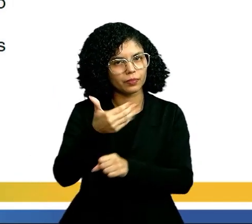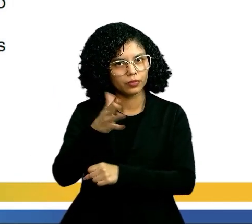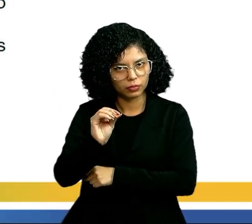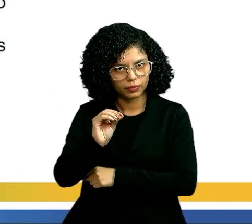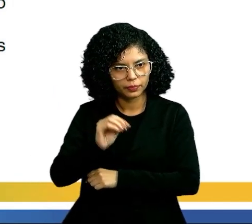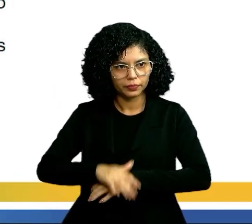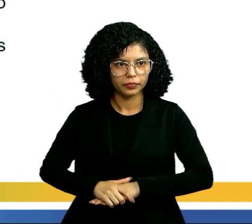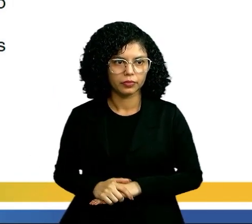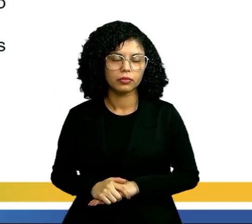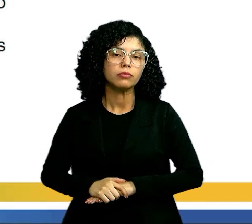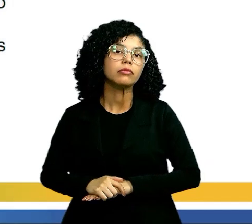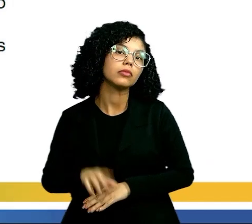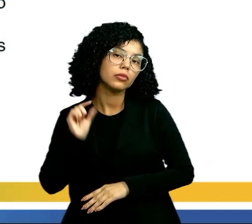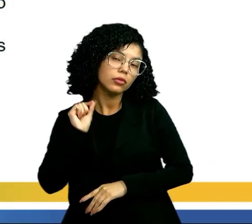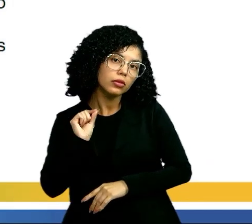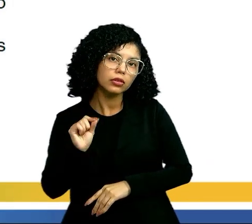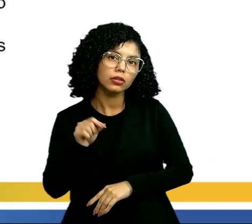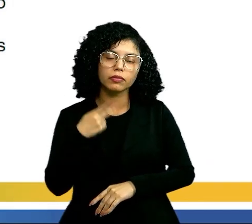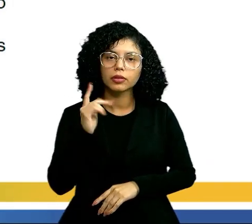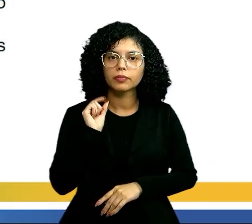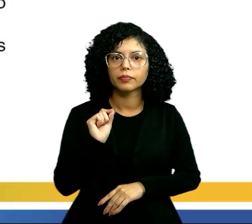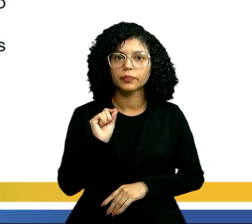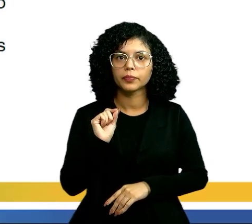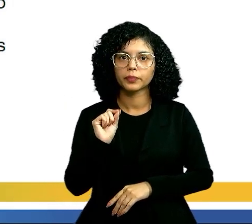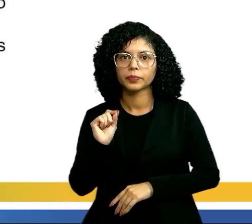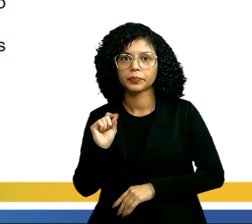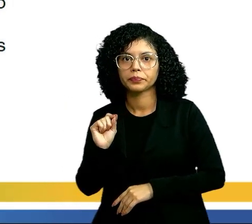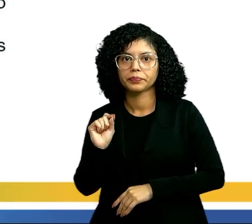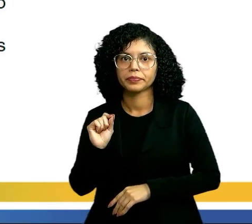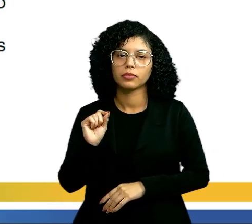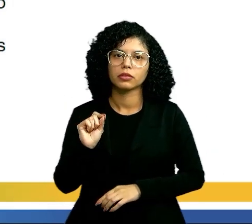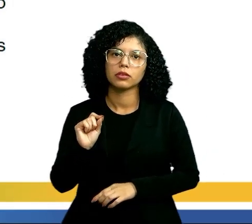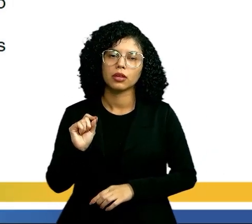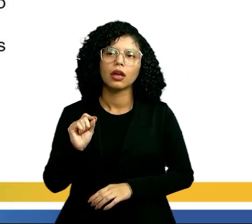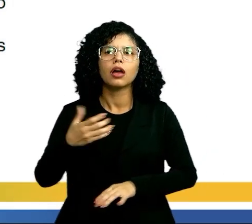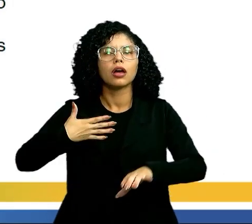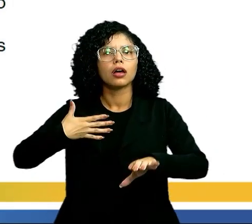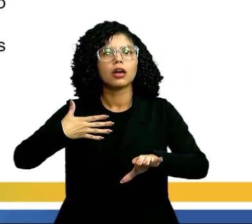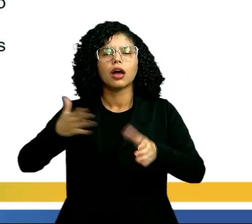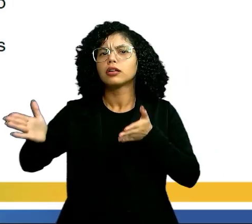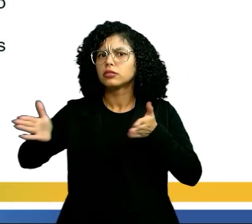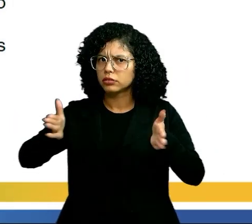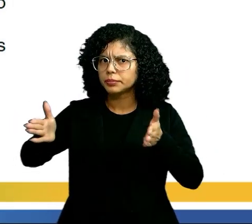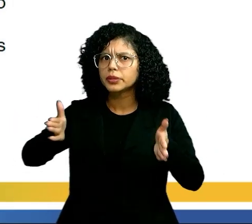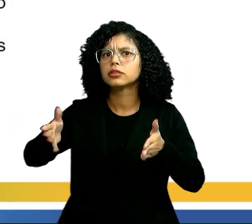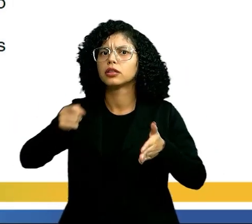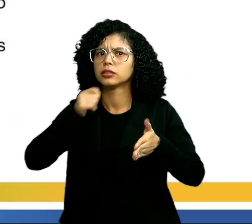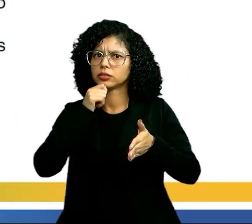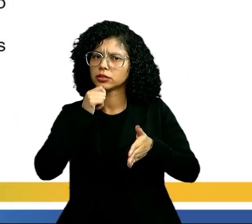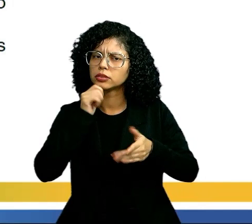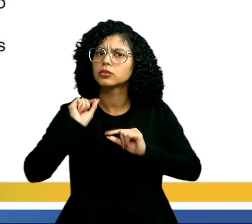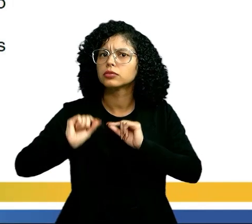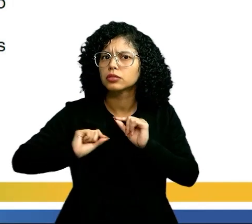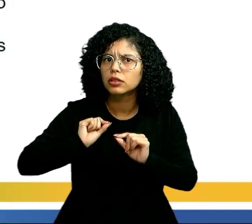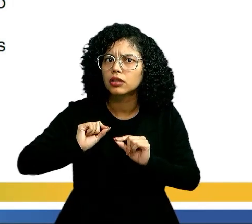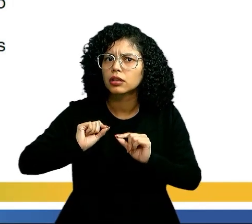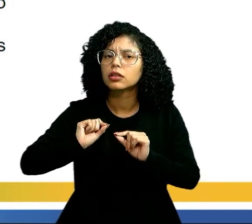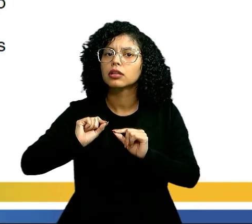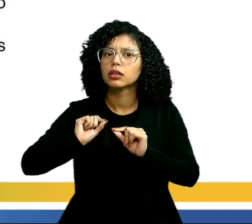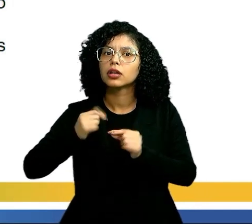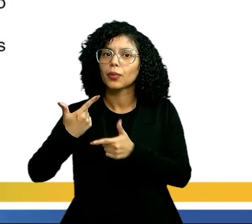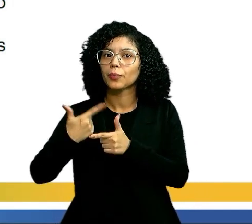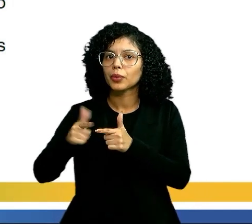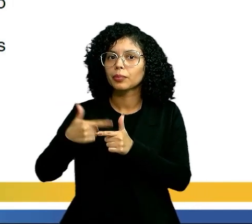10 anos? O que é que a questão está falando? Ela está falando aí da acessibilidade, né, da questão também que